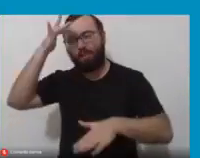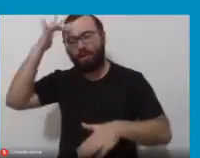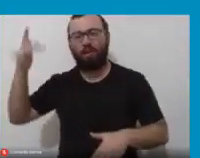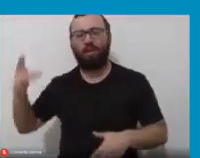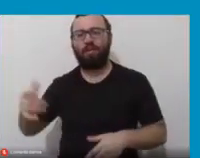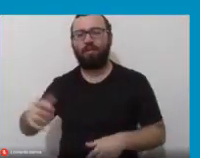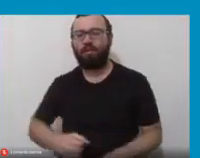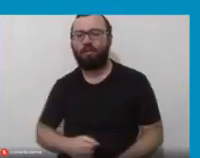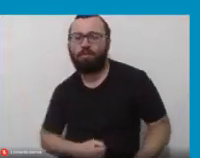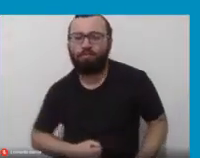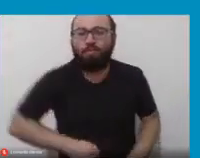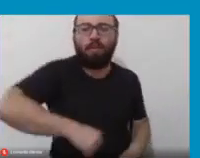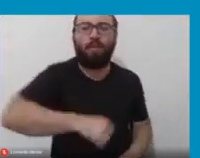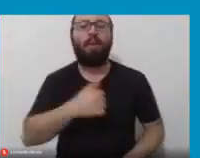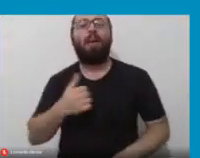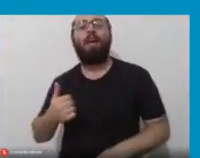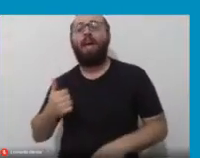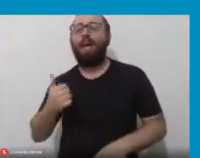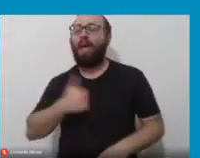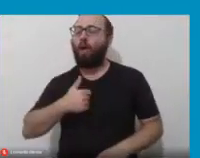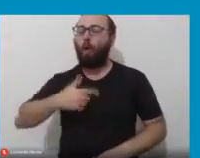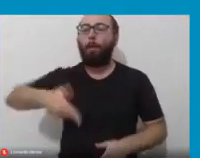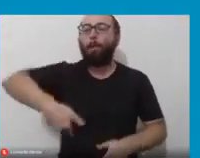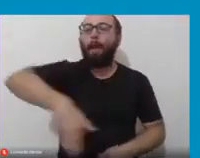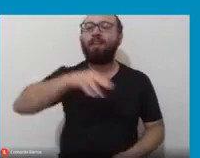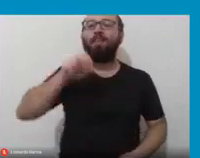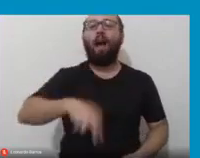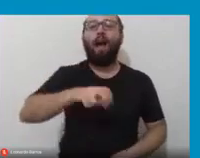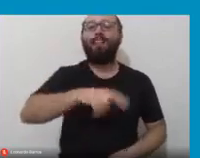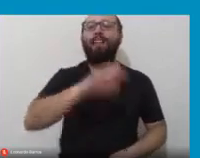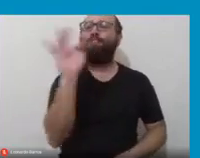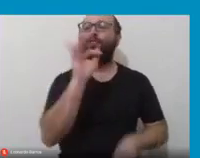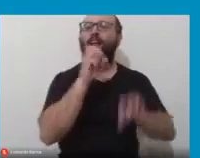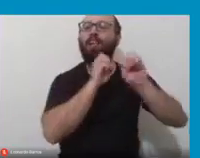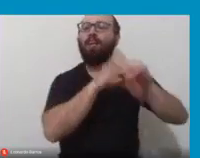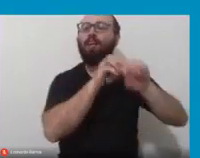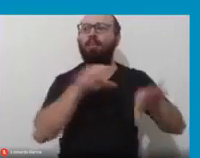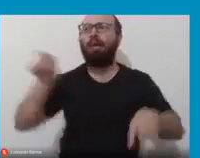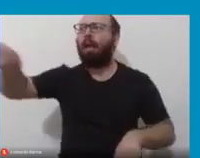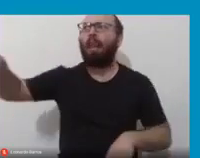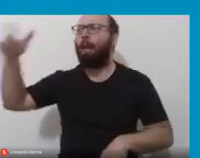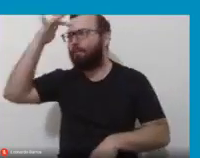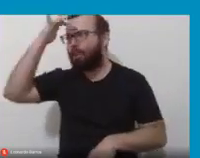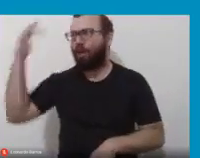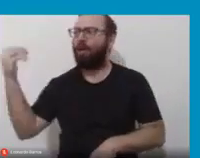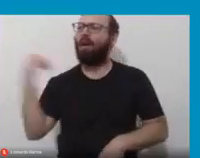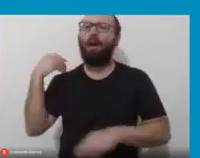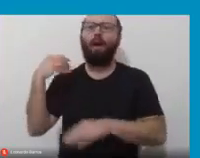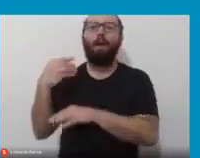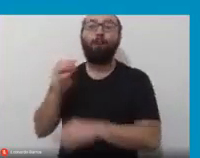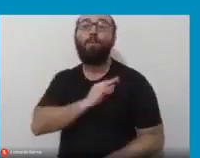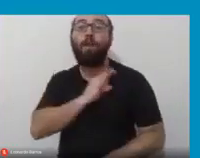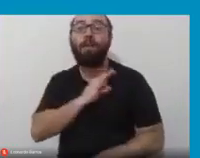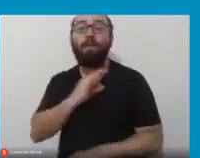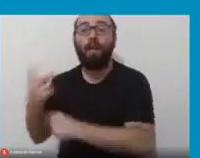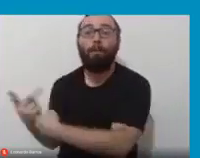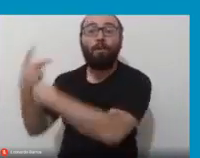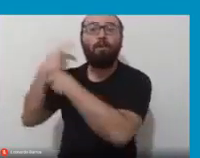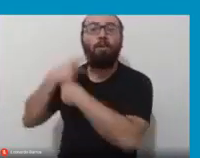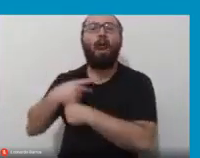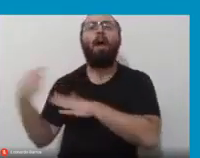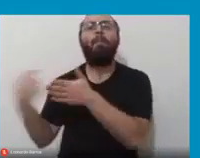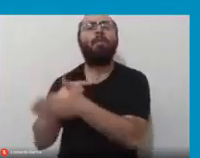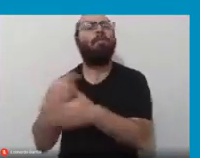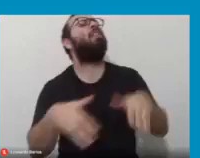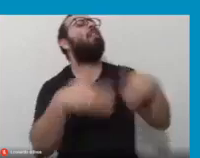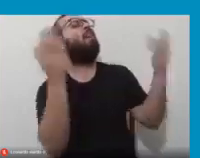Eu passava pela faculdade de educação, que foi onde minha mãe estudou, e me procurava a polícia dentro da Universidade de Brasília para saber se eu não